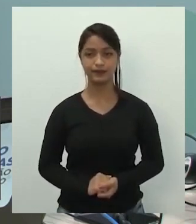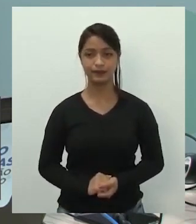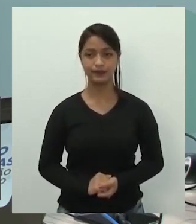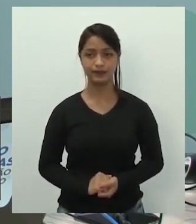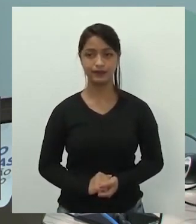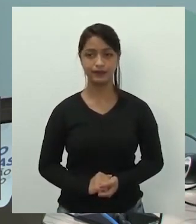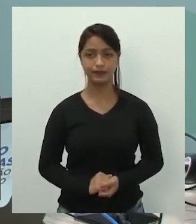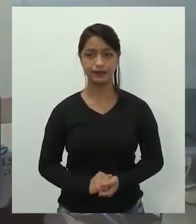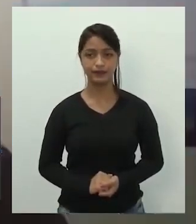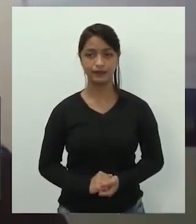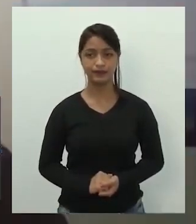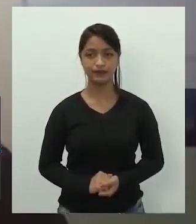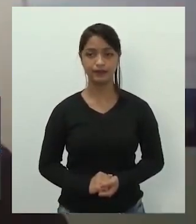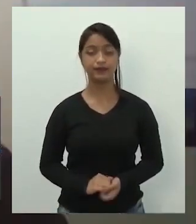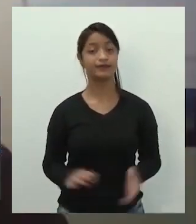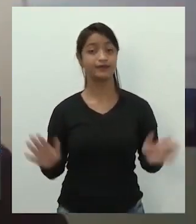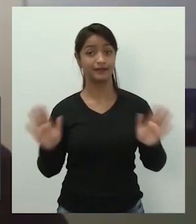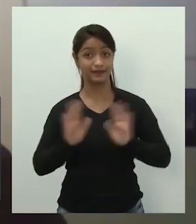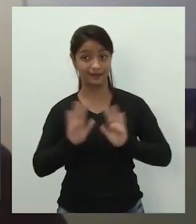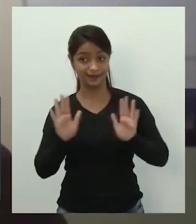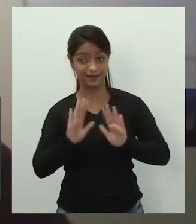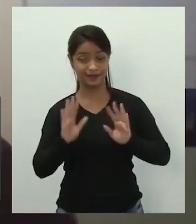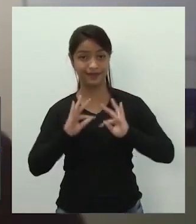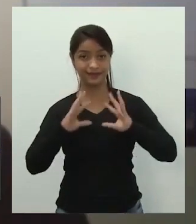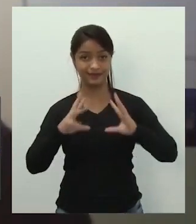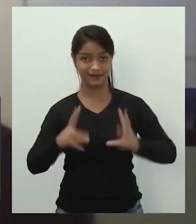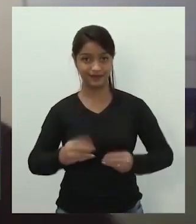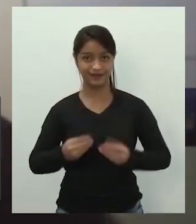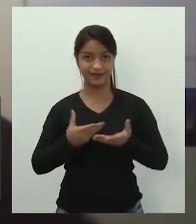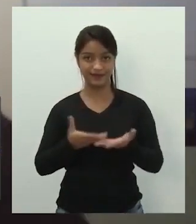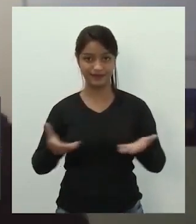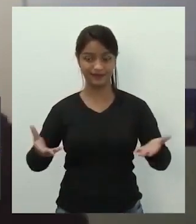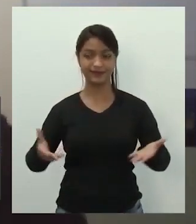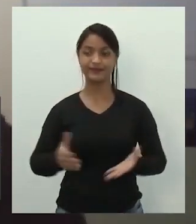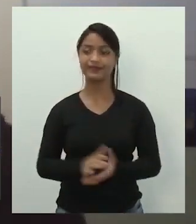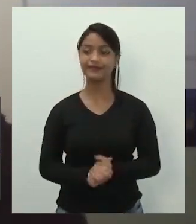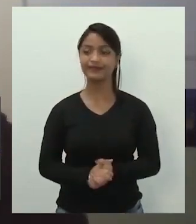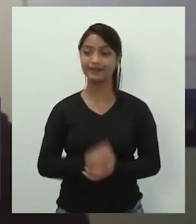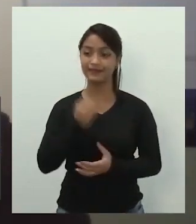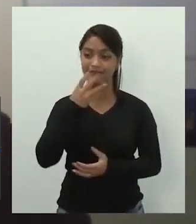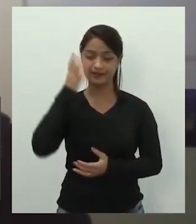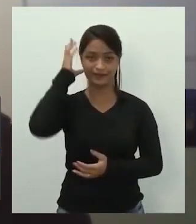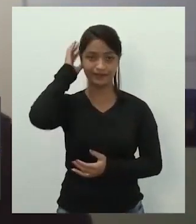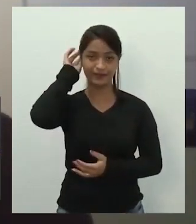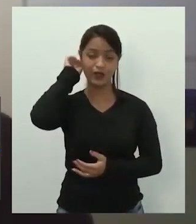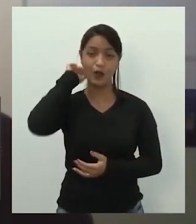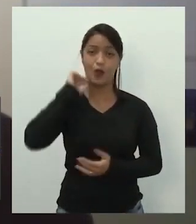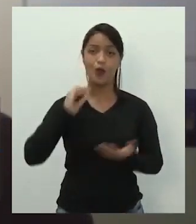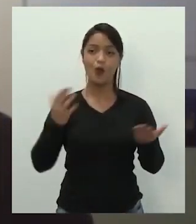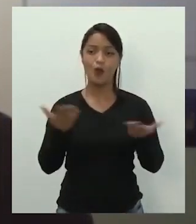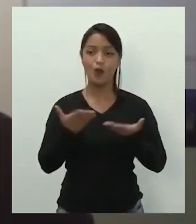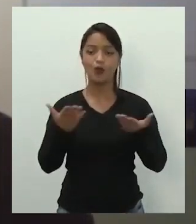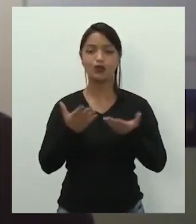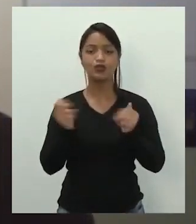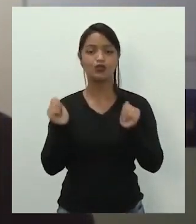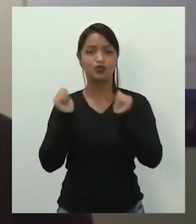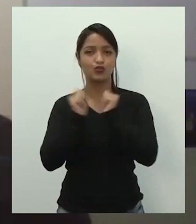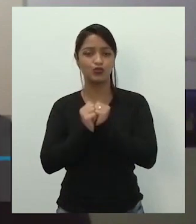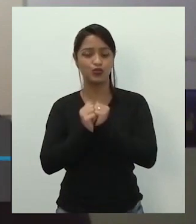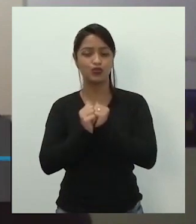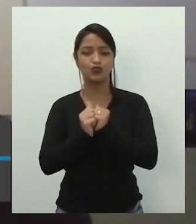Olá, olá, rede. Muito bom de estarmos aqui juntos para